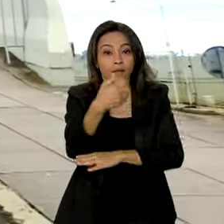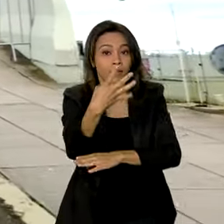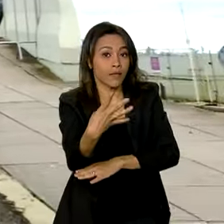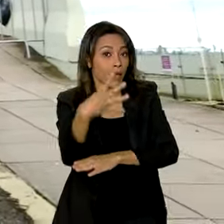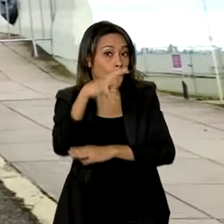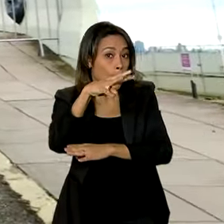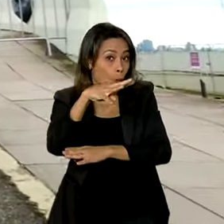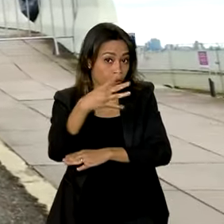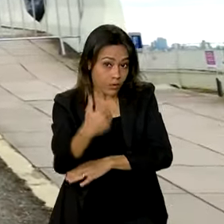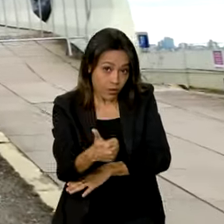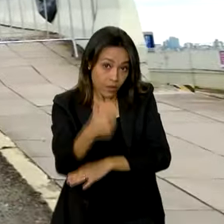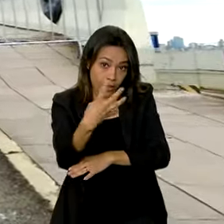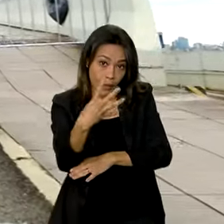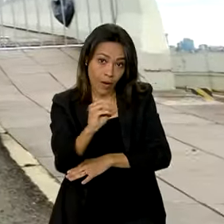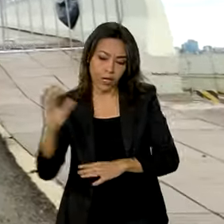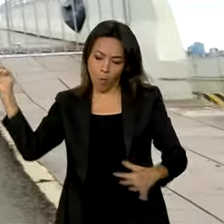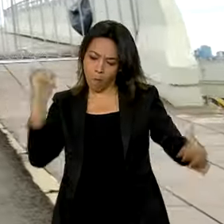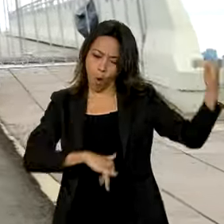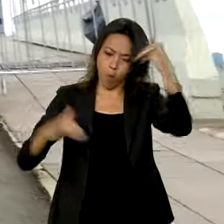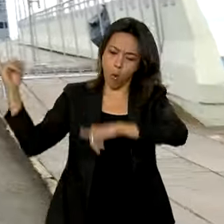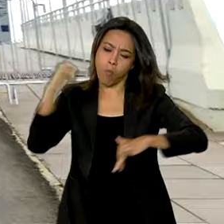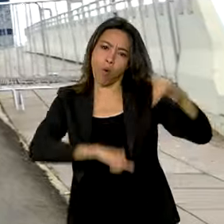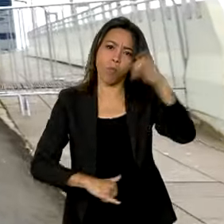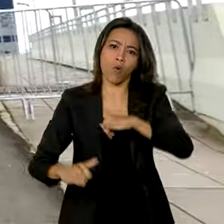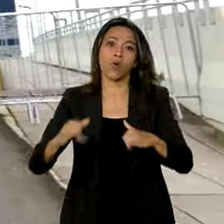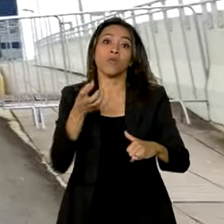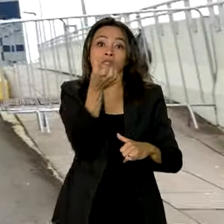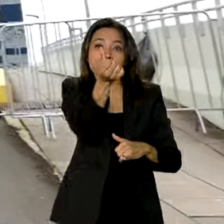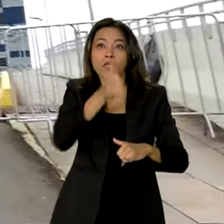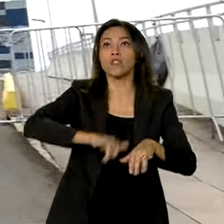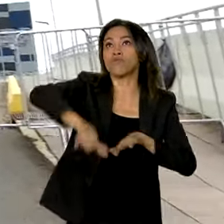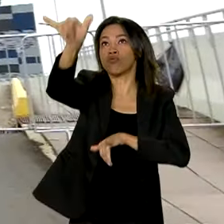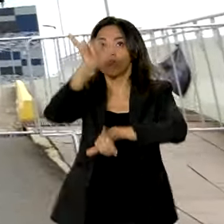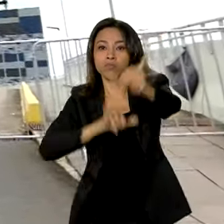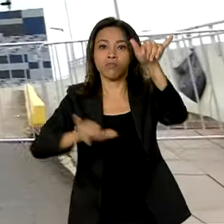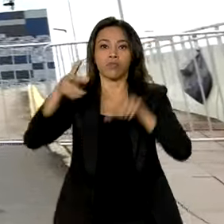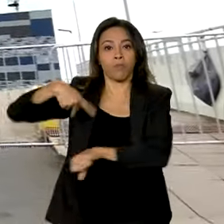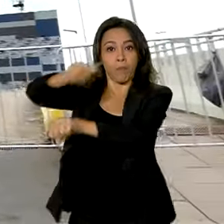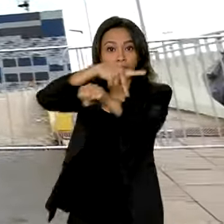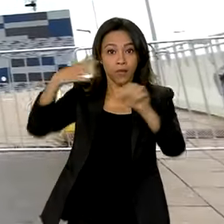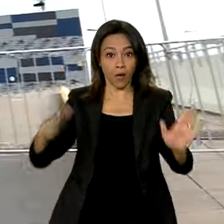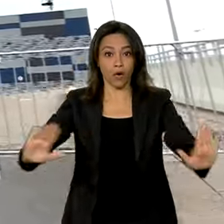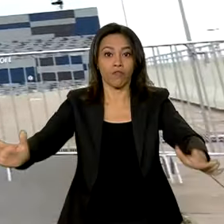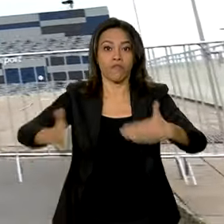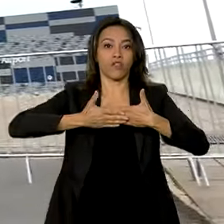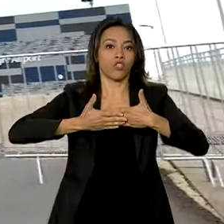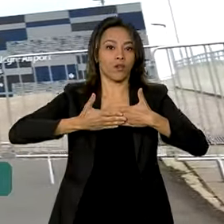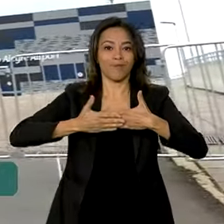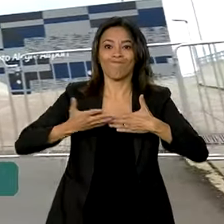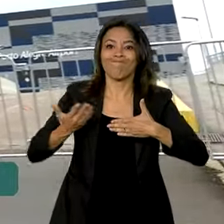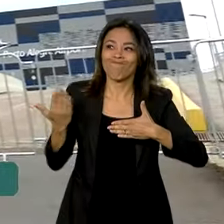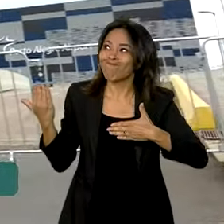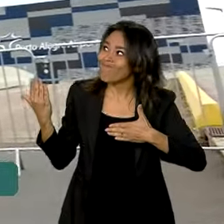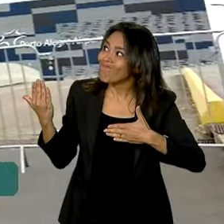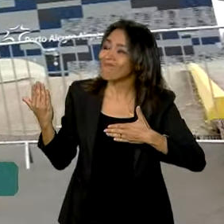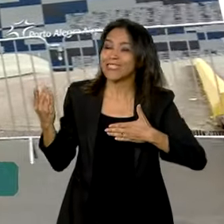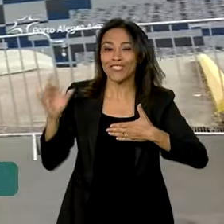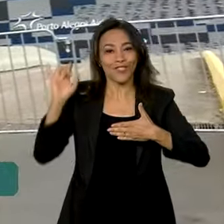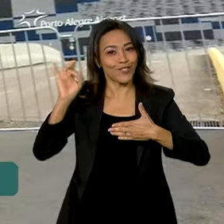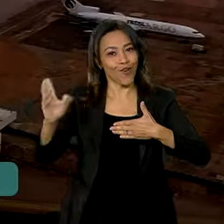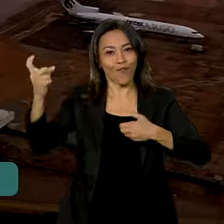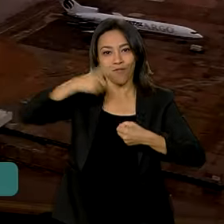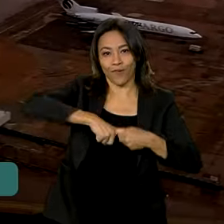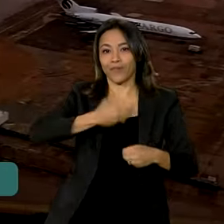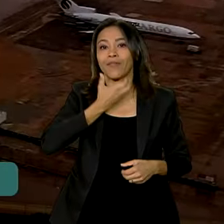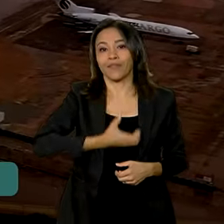voos diários, sendo 6 destinos internacionais. Interditado, agora o aeroporto só deve voltar a operar em